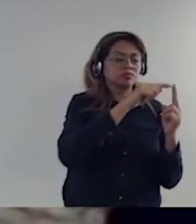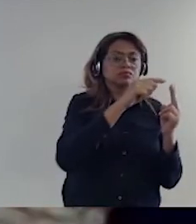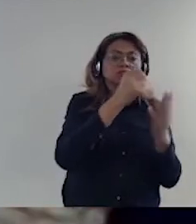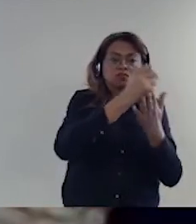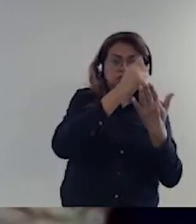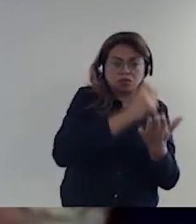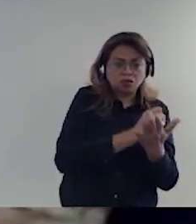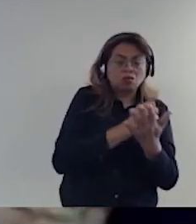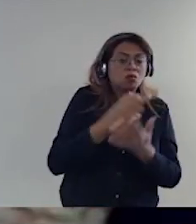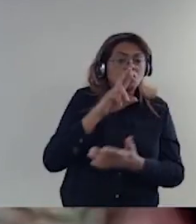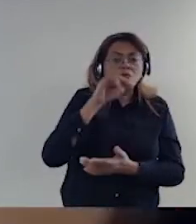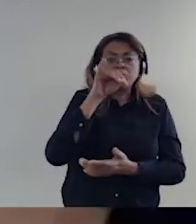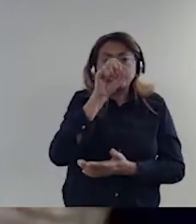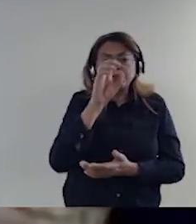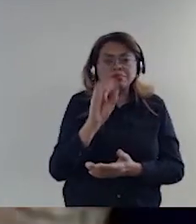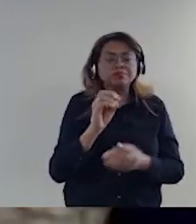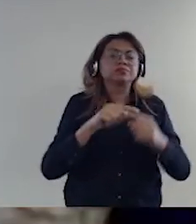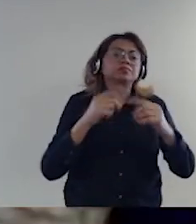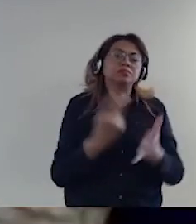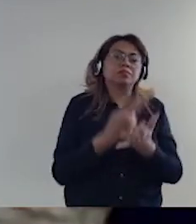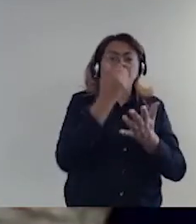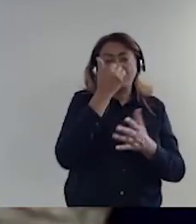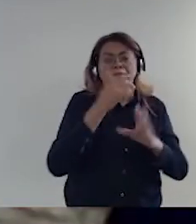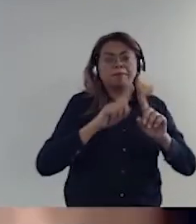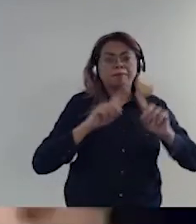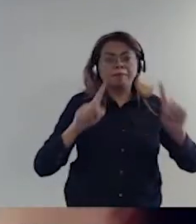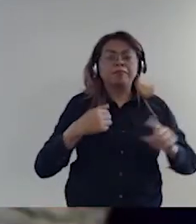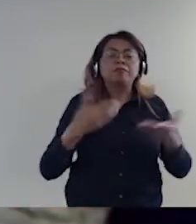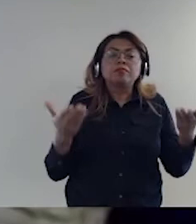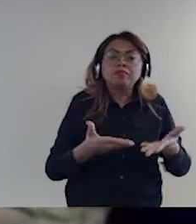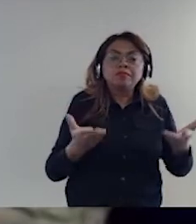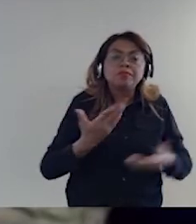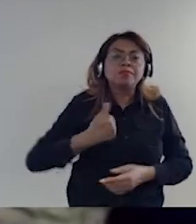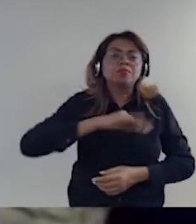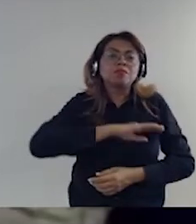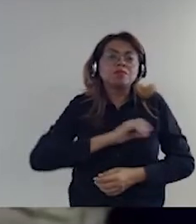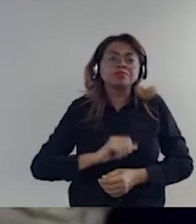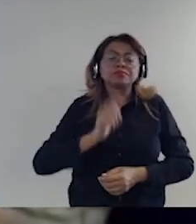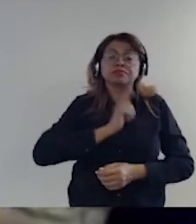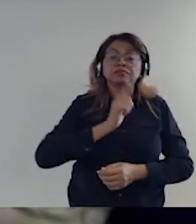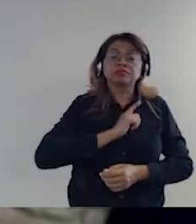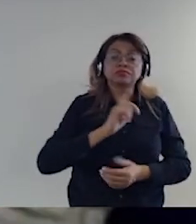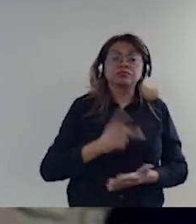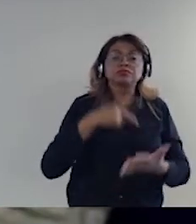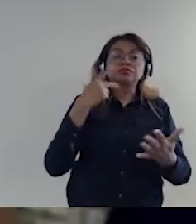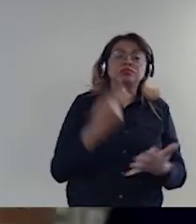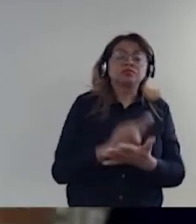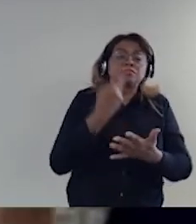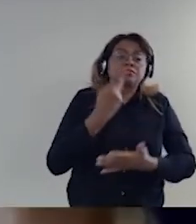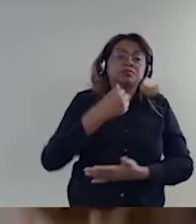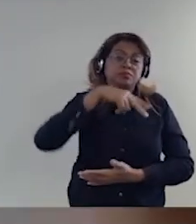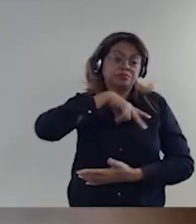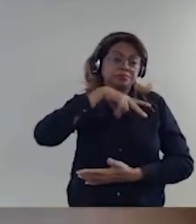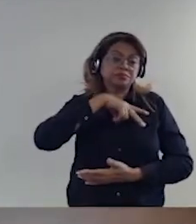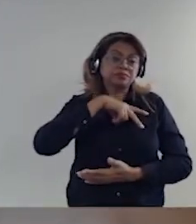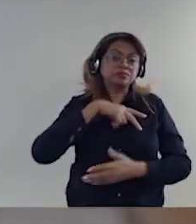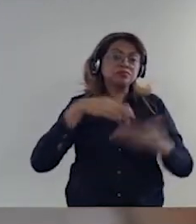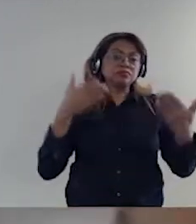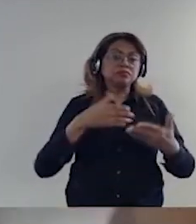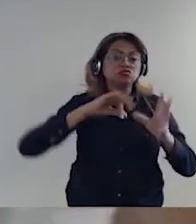de riscos. Mas nós agora temos uma particularidade. A nossa circunstância tem, efetivamente, creio eu, uma